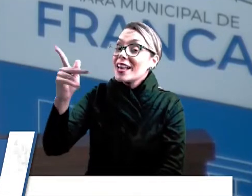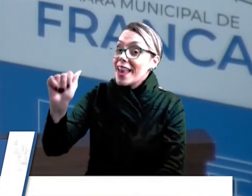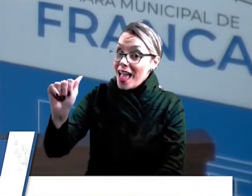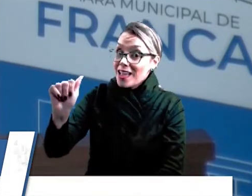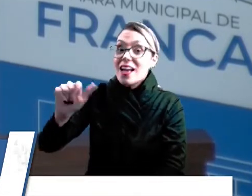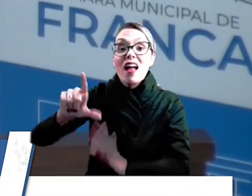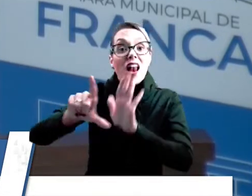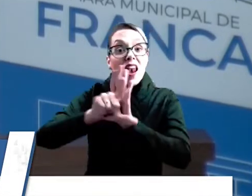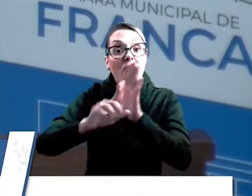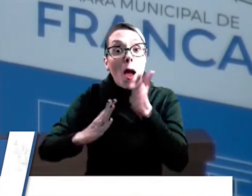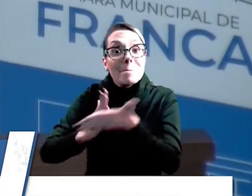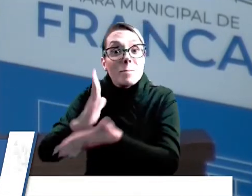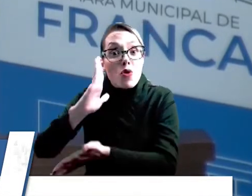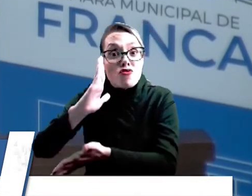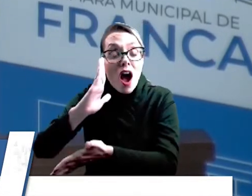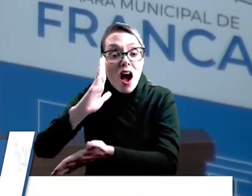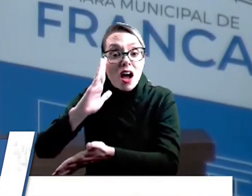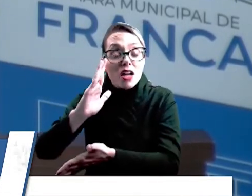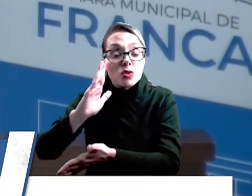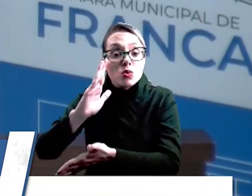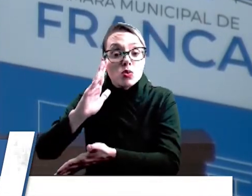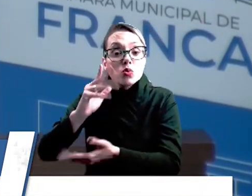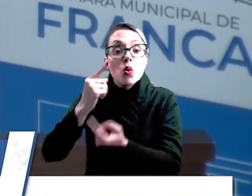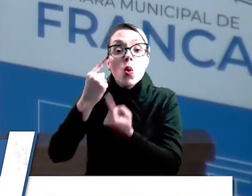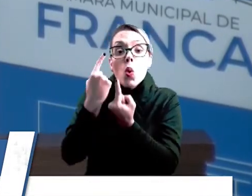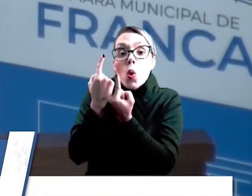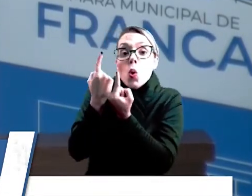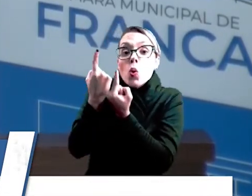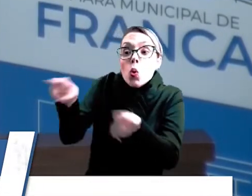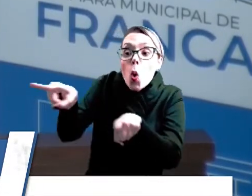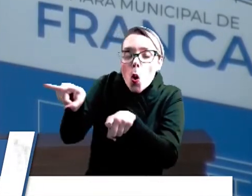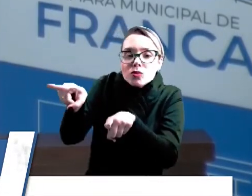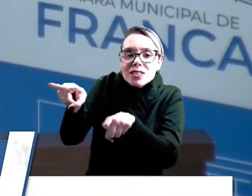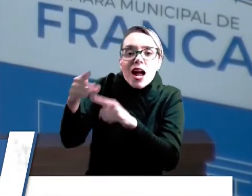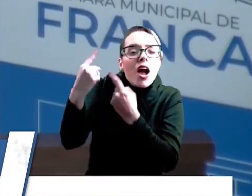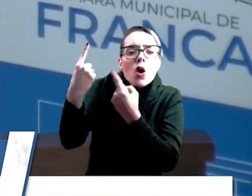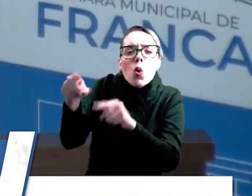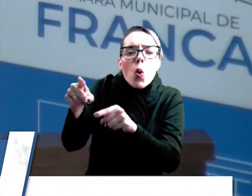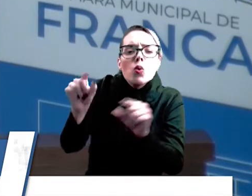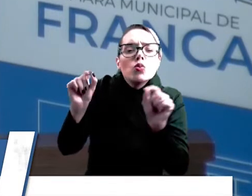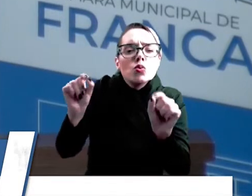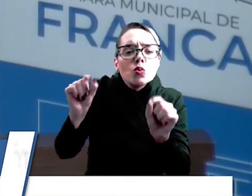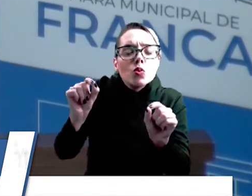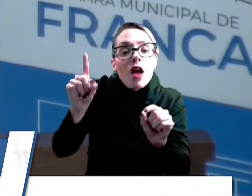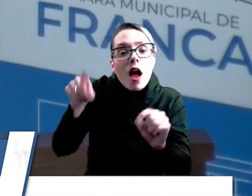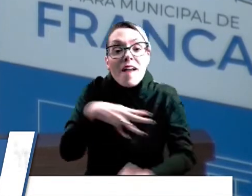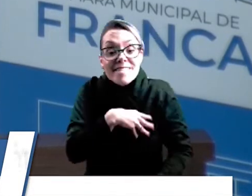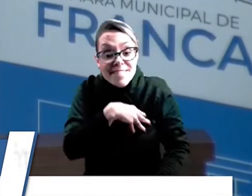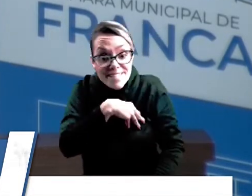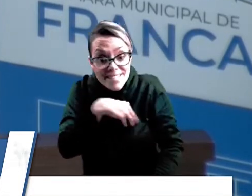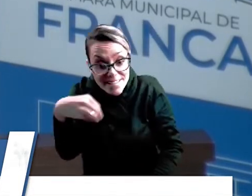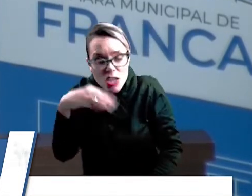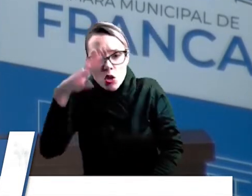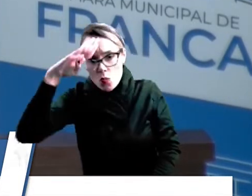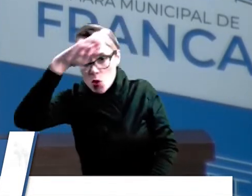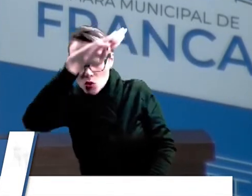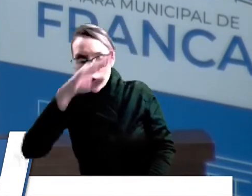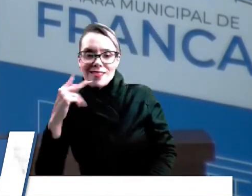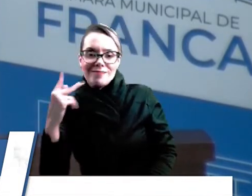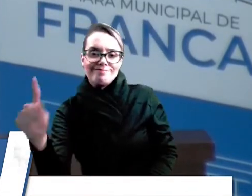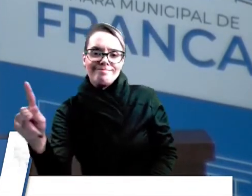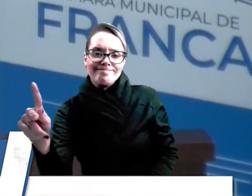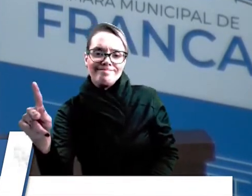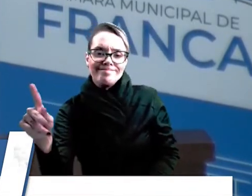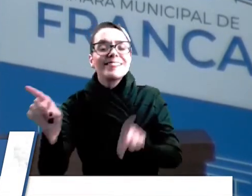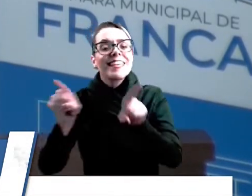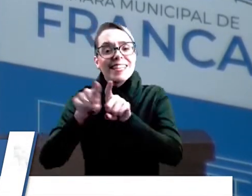voto contra do filho do Bolsonaro do Senado. E com o voto contra do filho do Bolsonaro